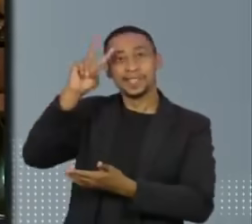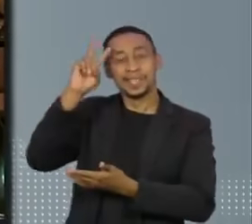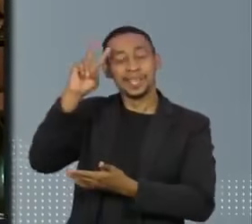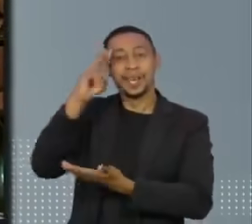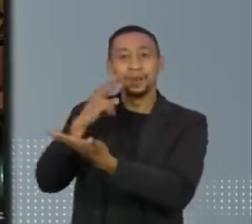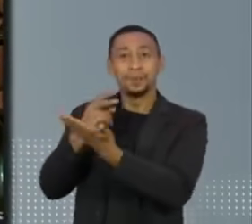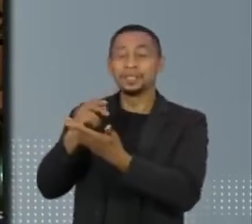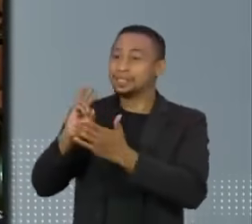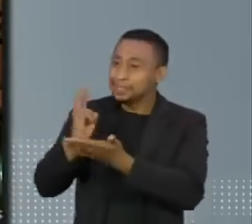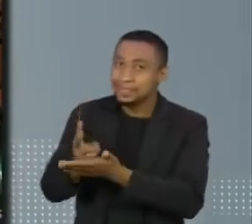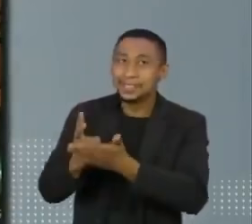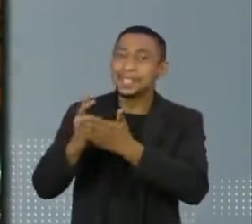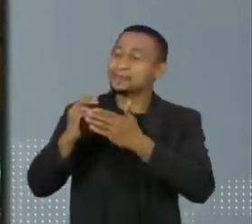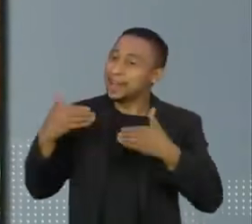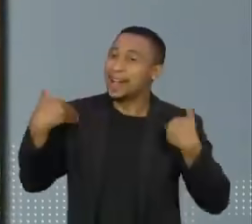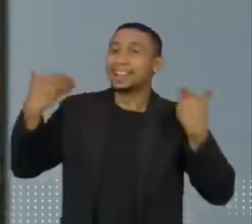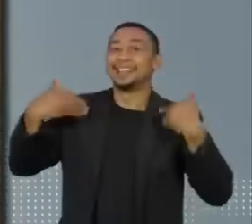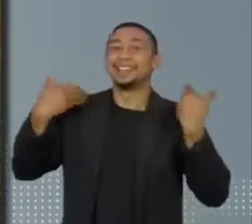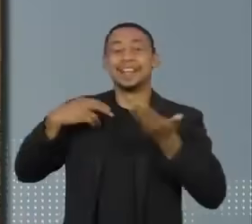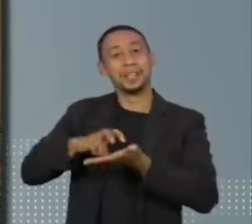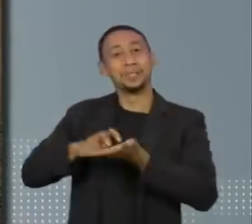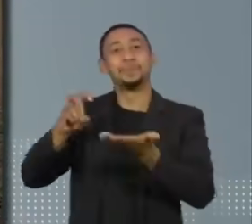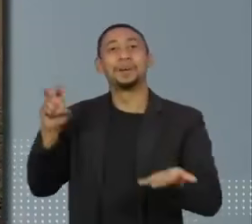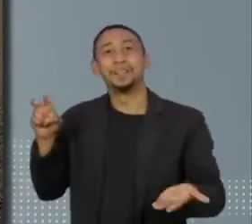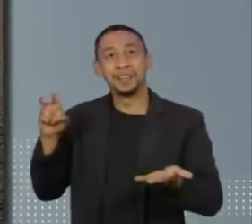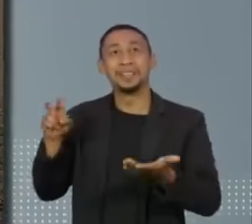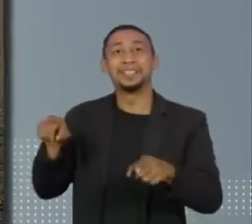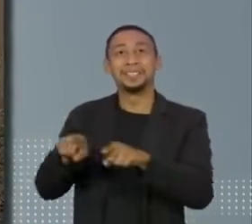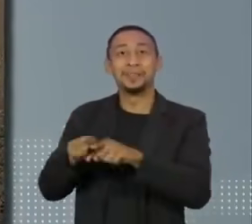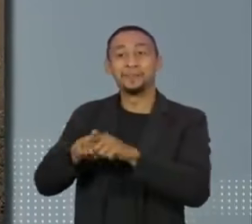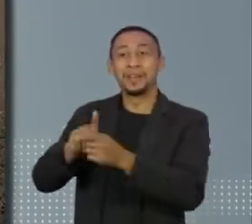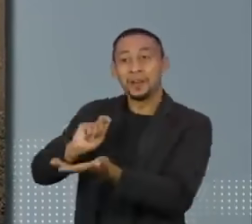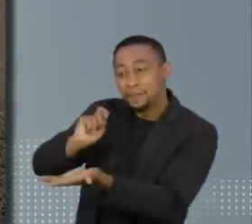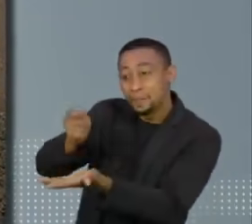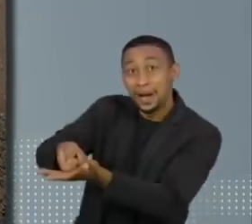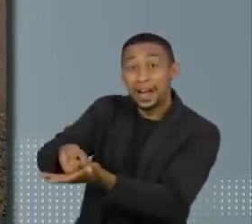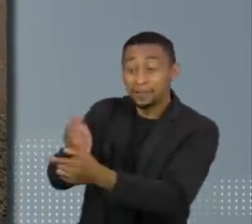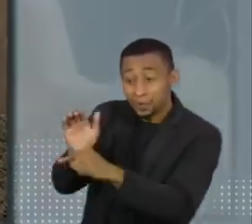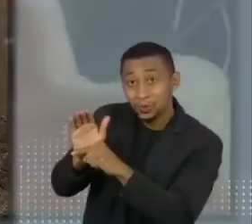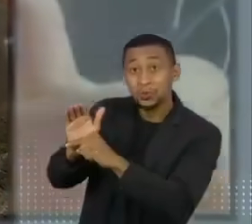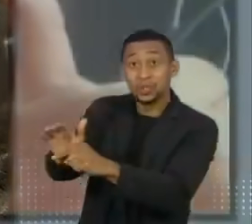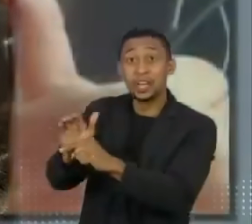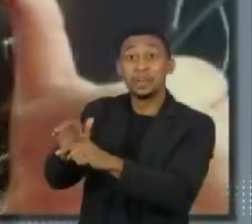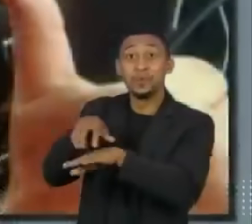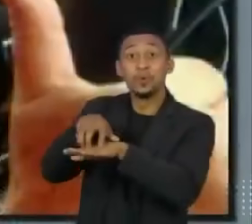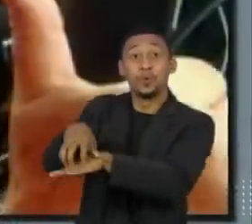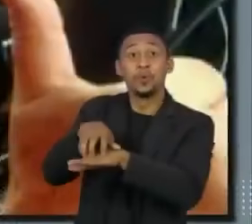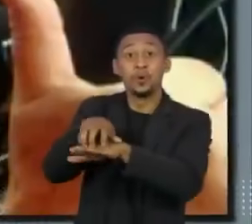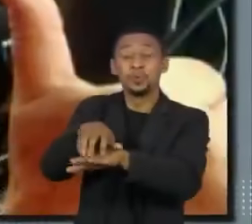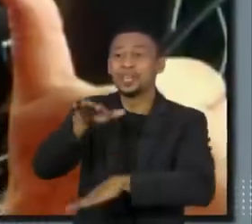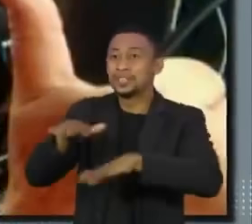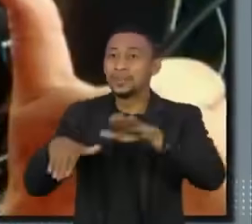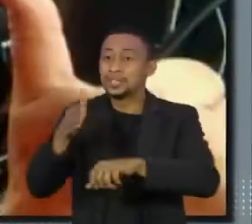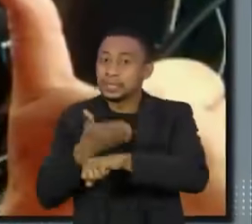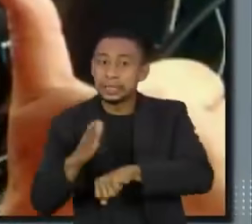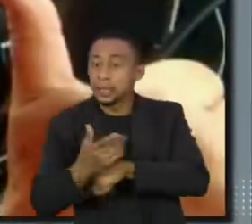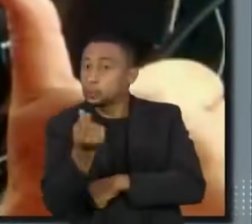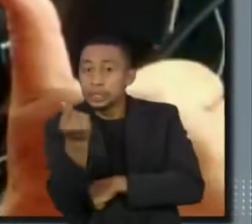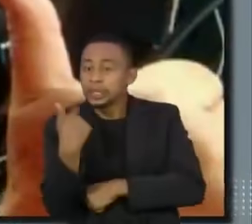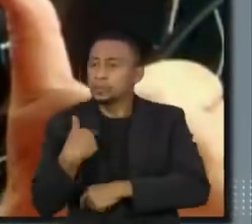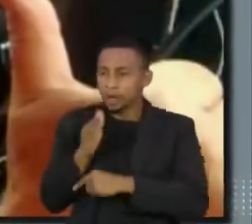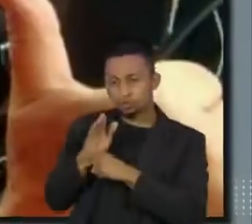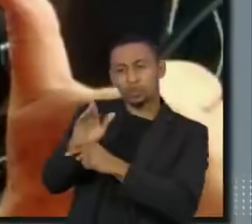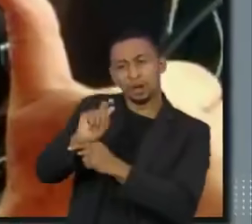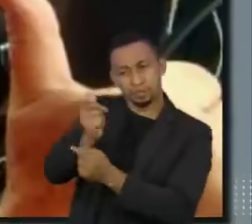alegre logo no início da manhã, a passagem de ônibus paga para um estagiário sem dinheiro, ou a mão no ombro no momento difícil, companheiro